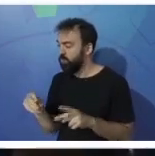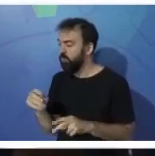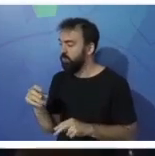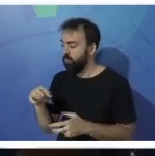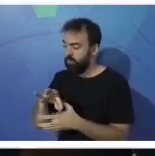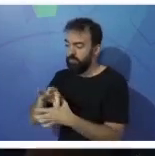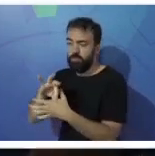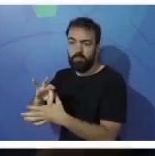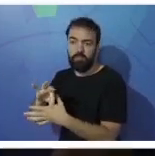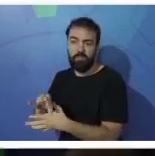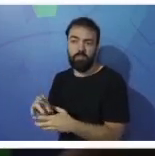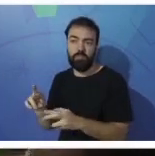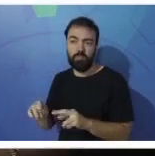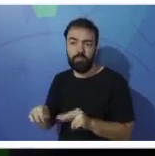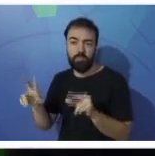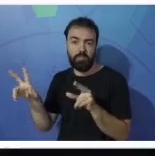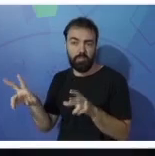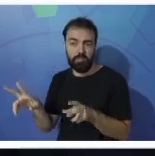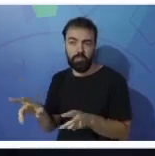carne, ele